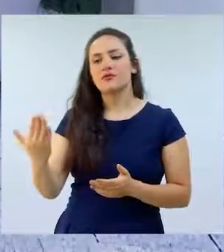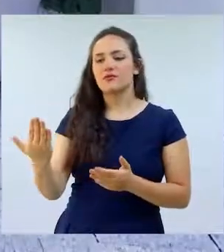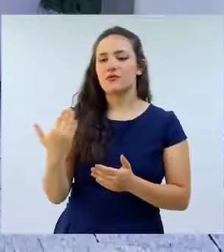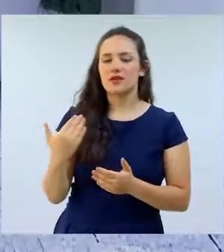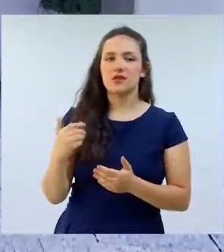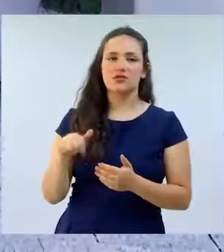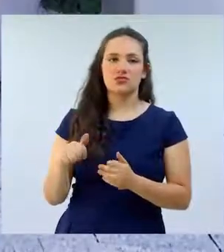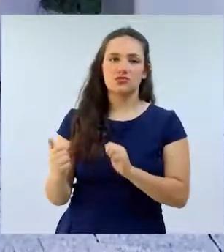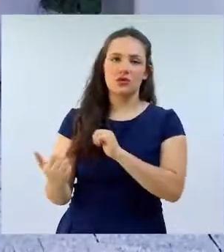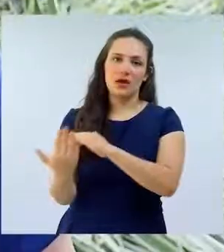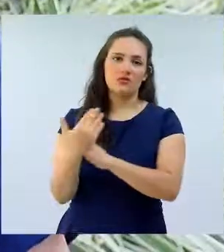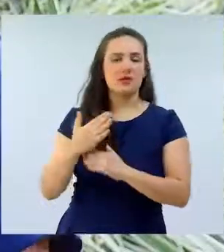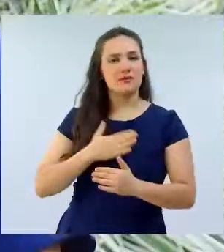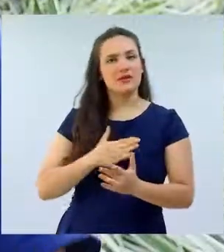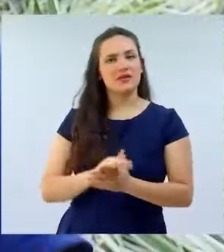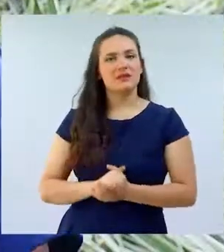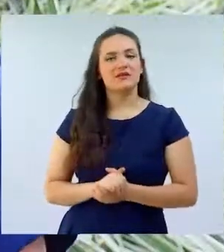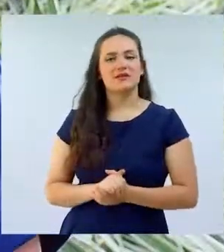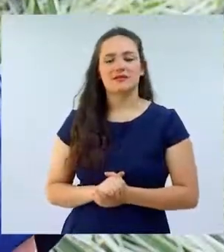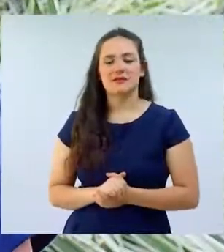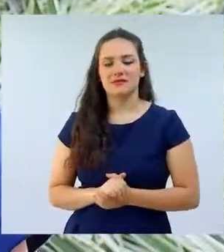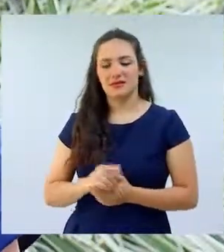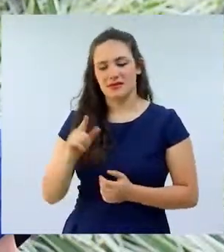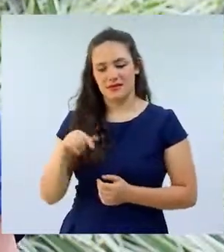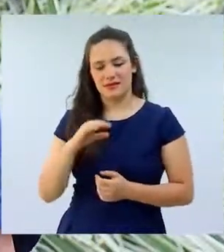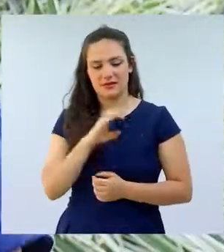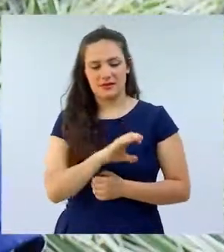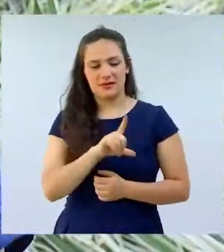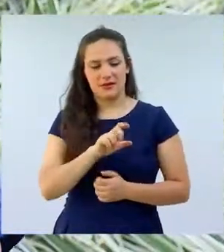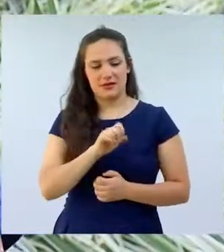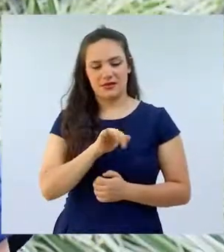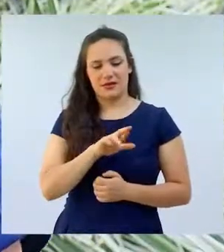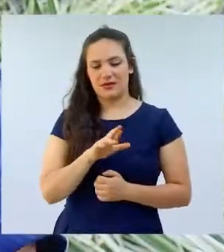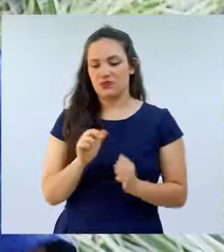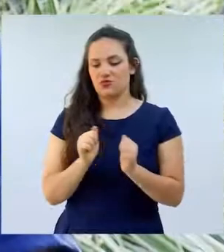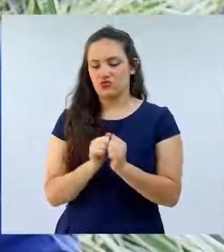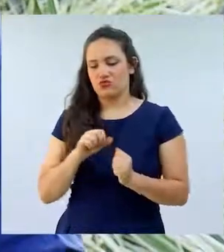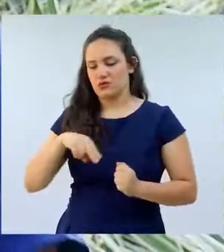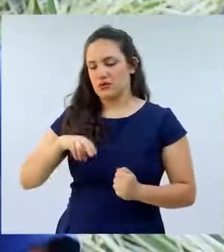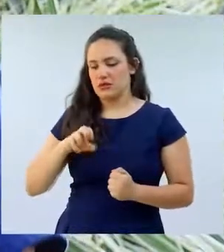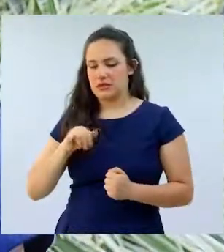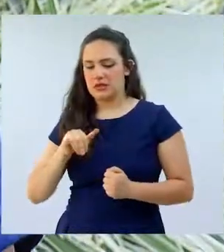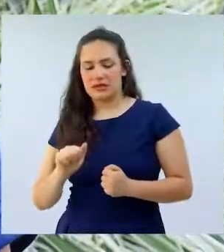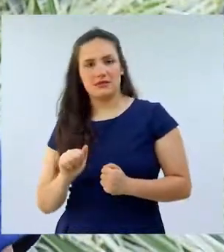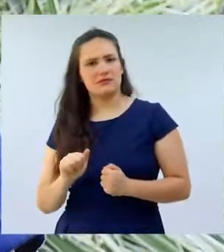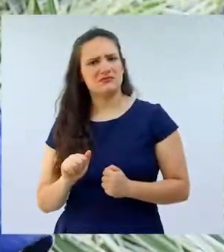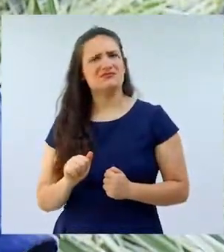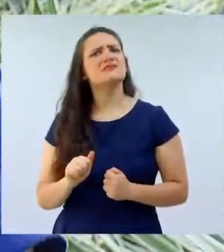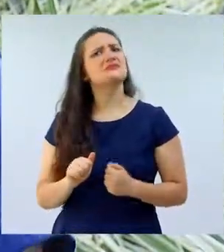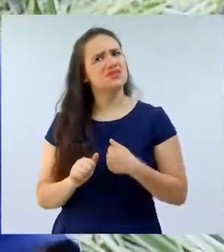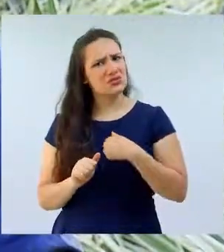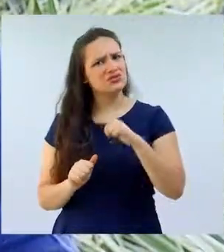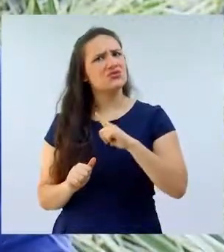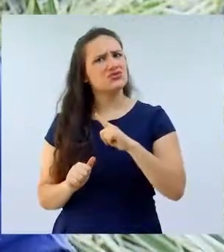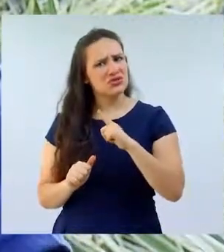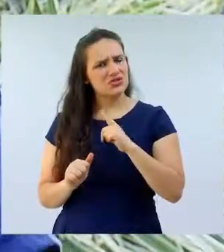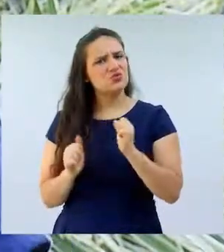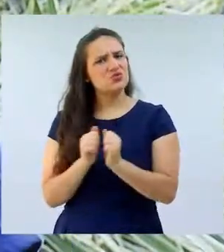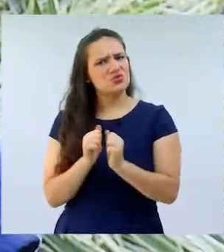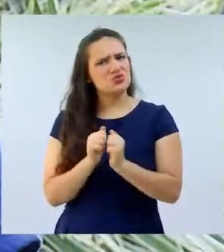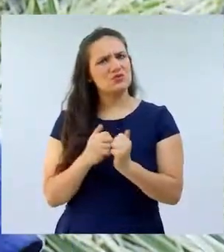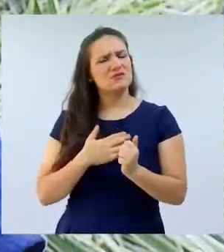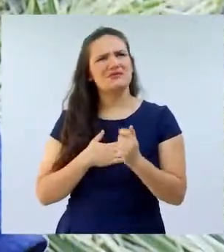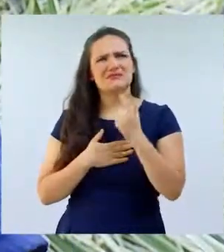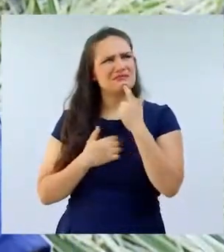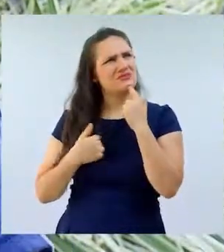pintamos a tela e os dois assinaram. Inclusive era Cleir e Neia, né? Que era Neia, o nome da minha irmã. E essa tela, até esses tempos atrás, eu tinha ela